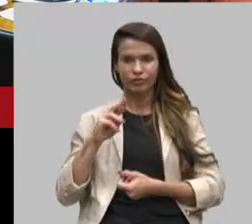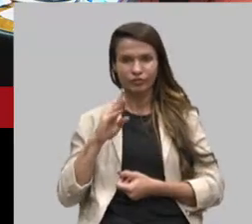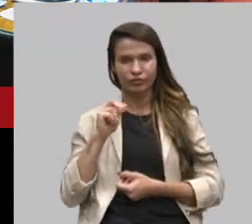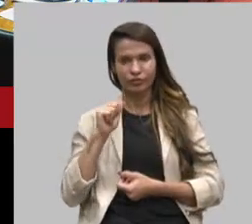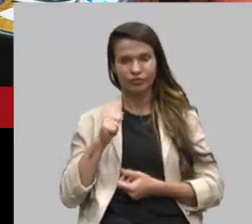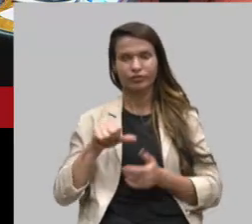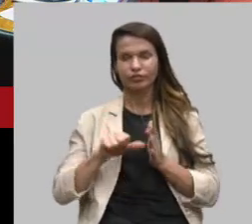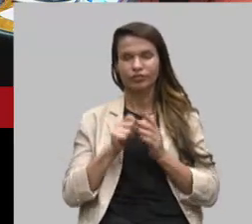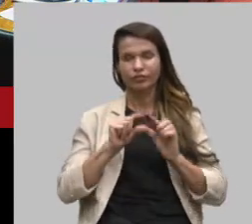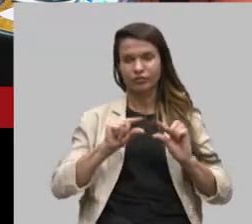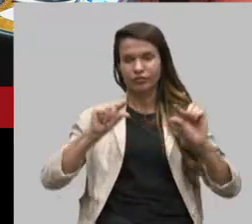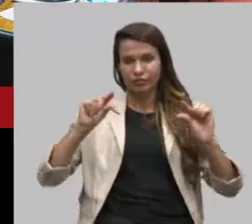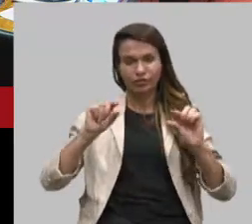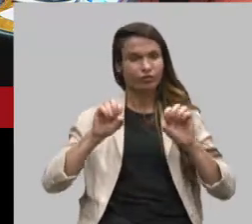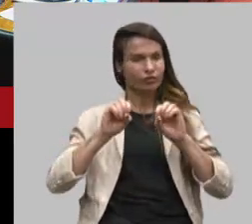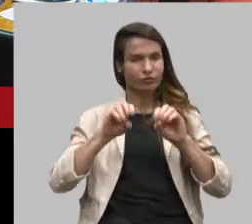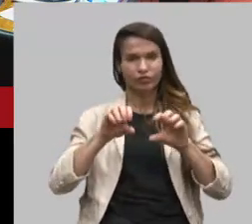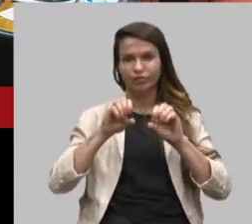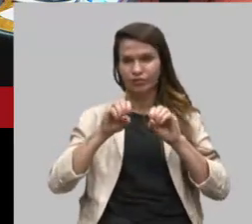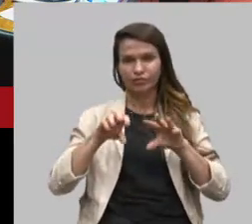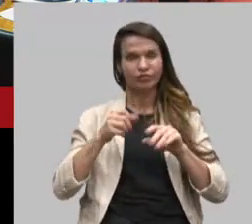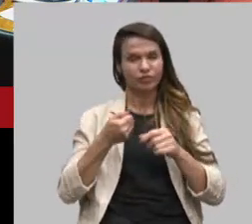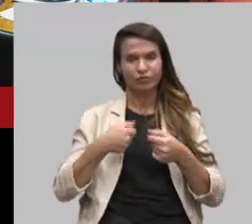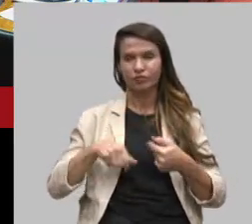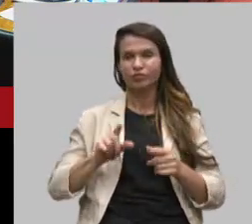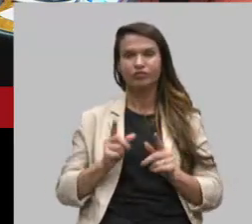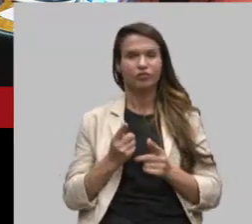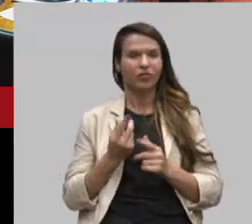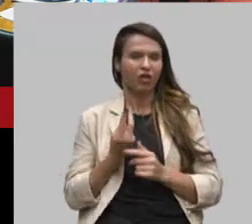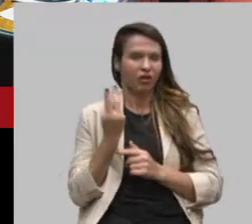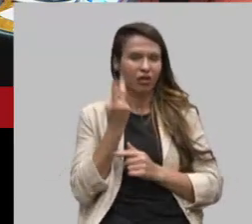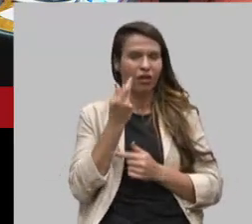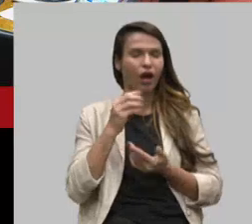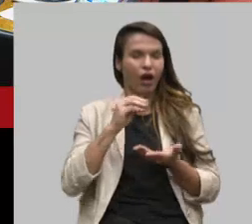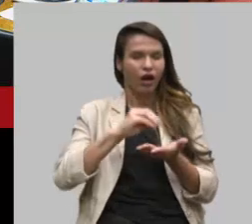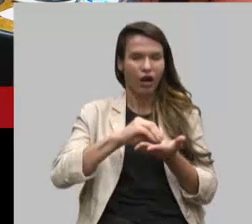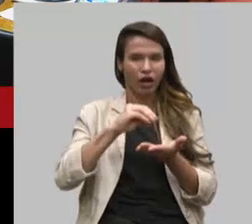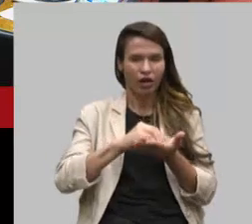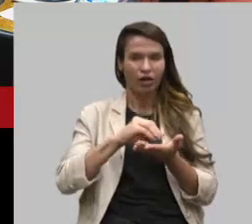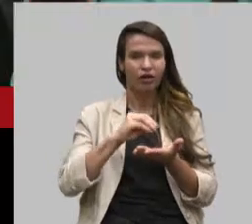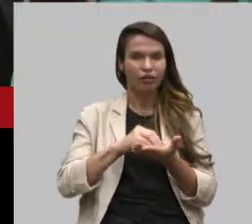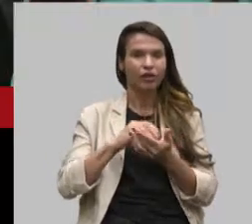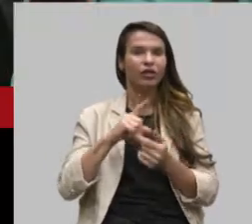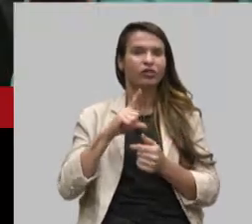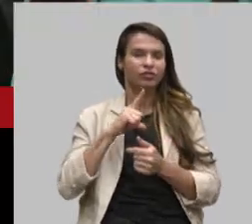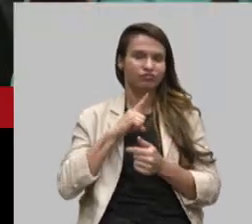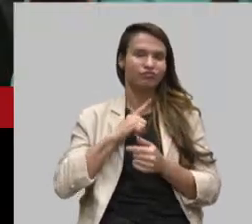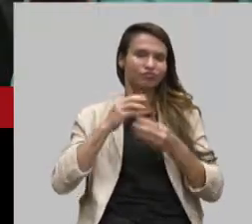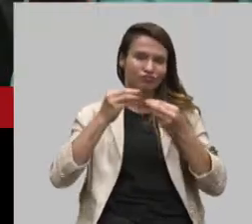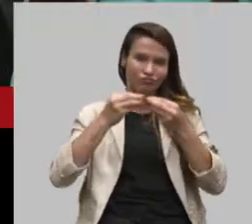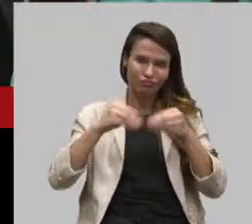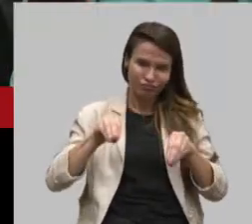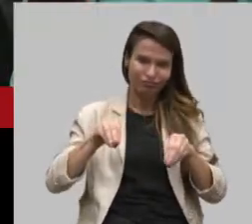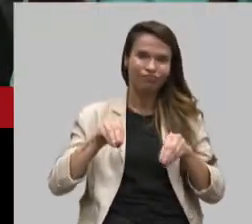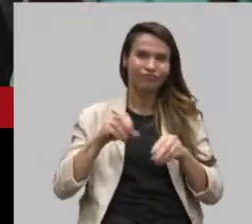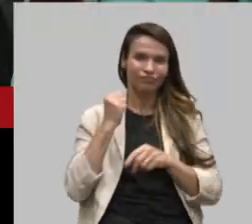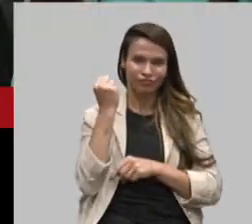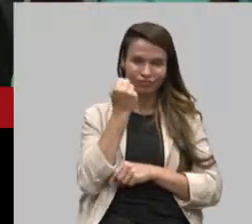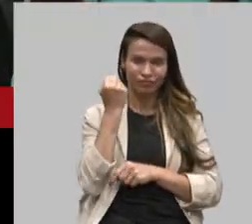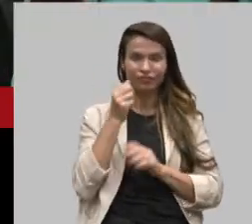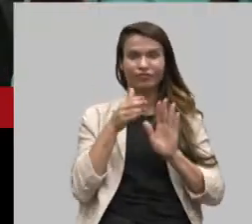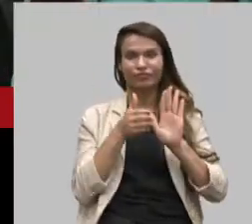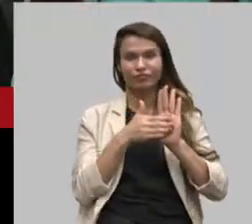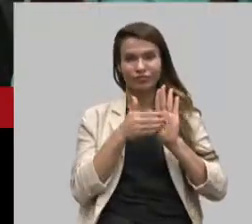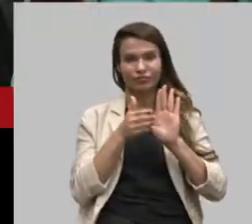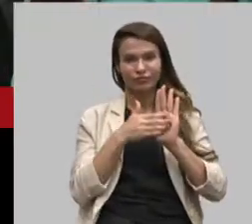aí educação não deve ter preço porém a falta dela tem um preço muito alto essa proposta Ela